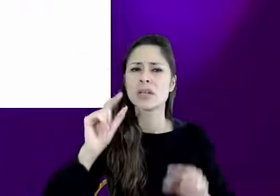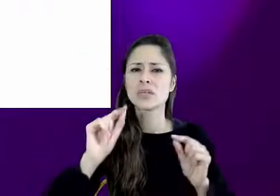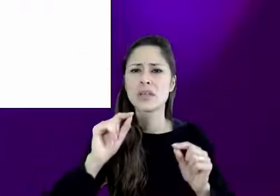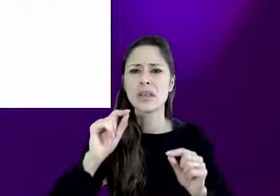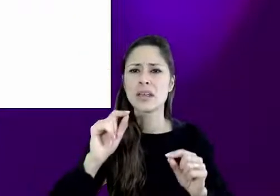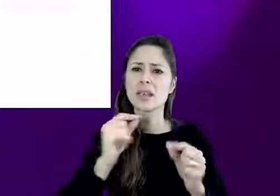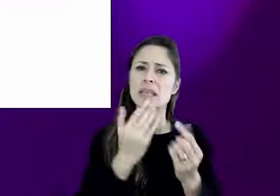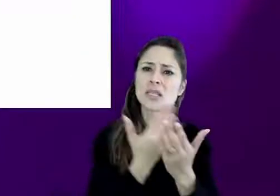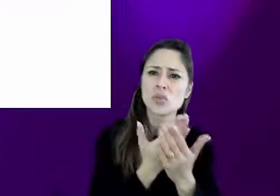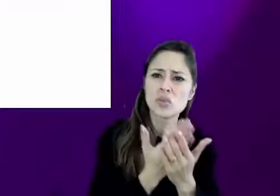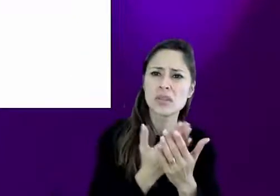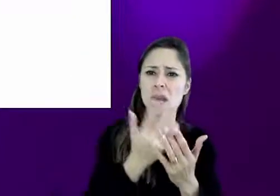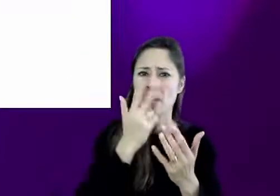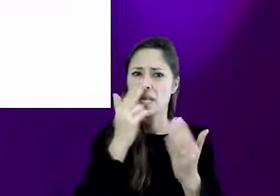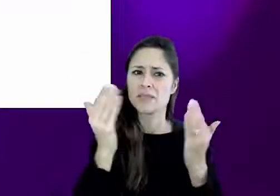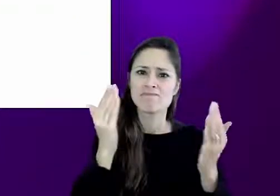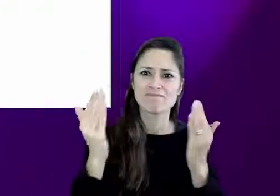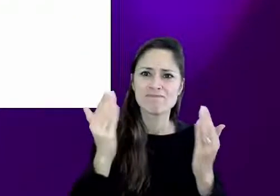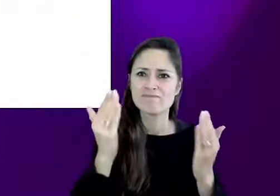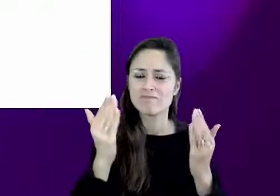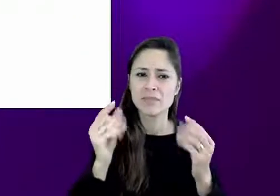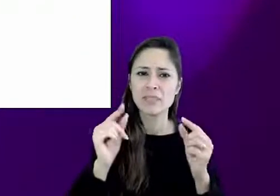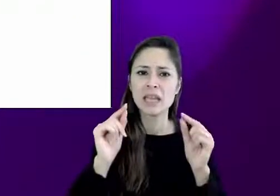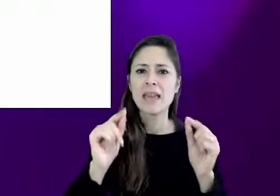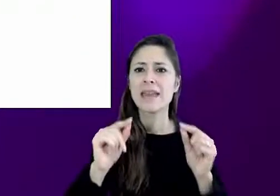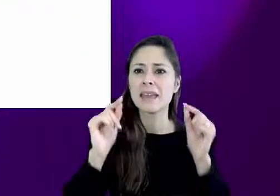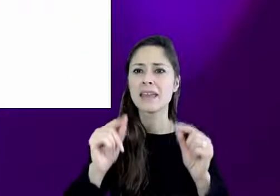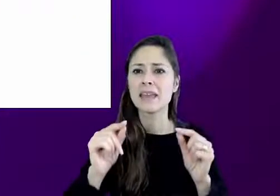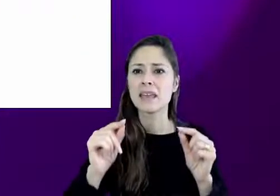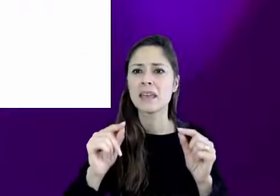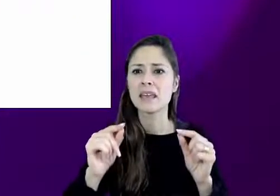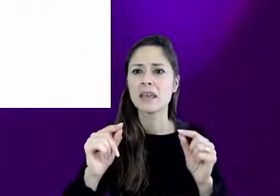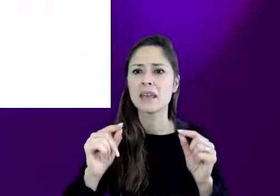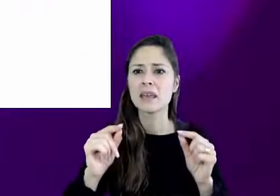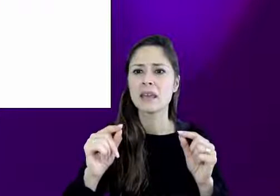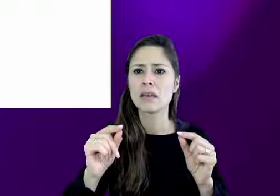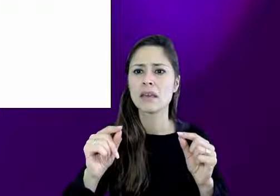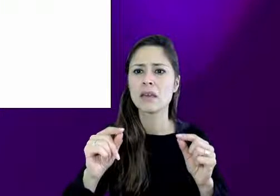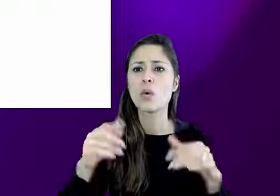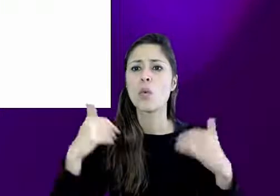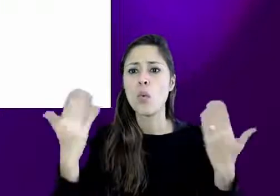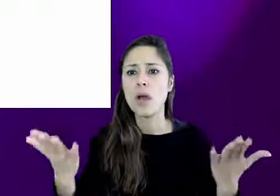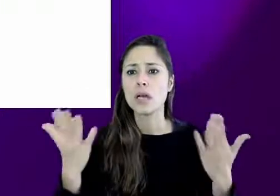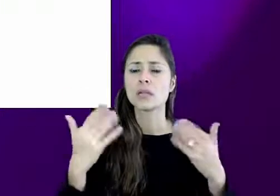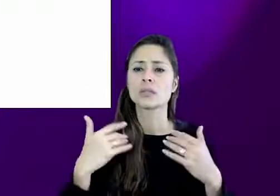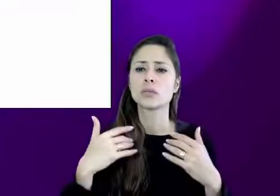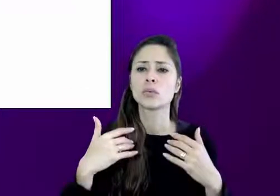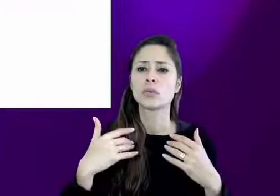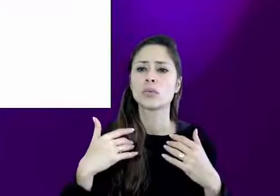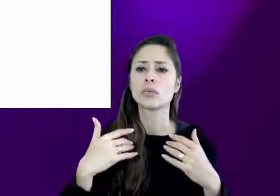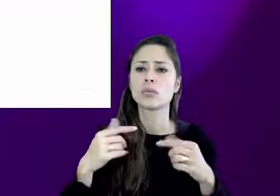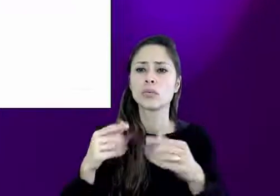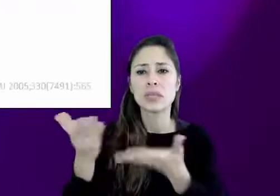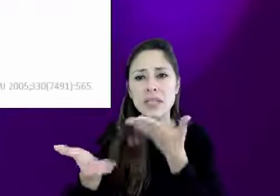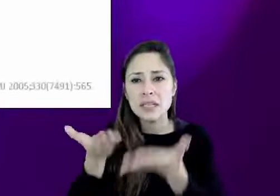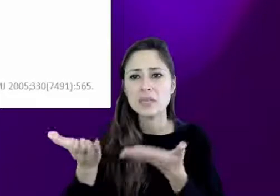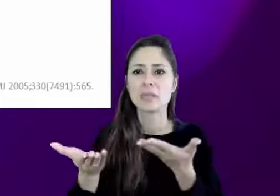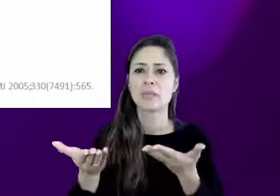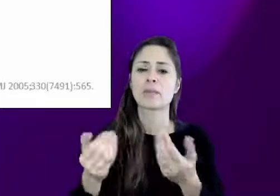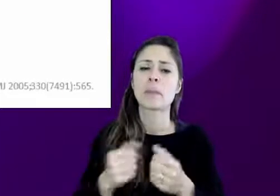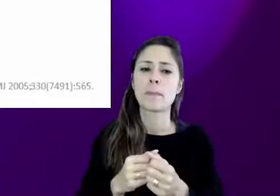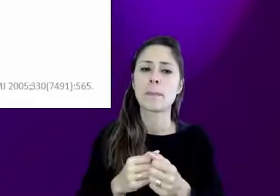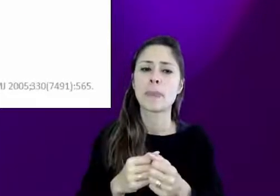ainda busca a quem deve ser, quem se beneficiará com isso, quando deve ser prescritas as estratégias e quando.